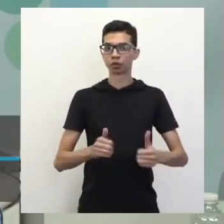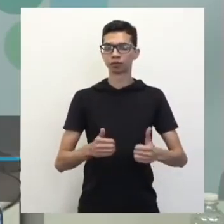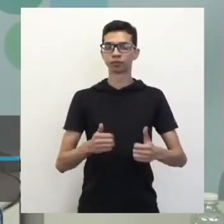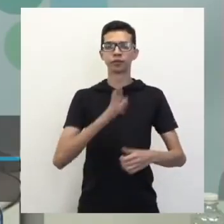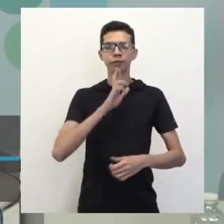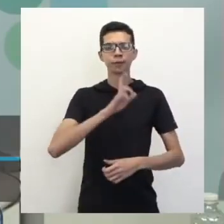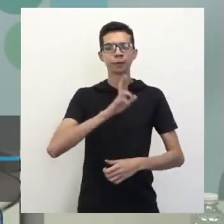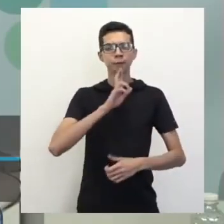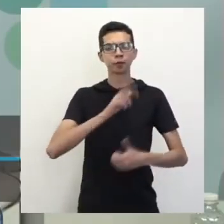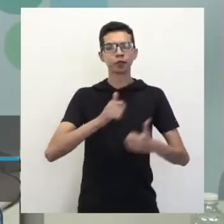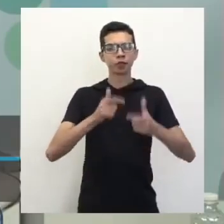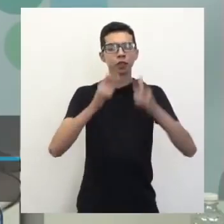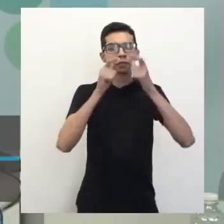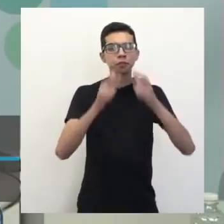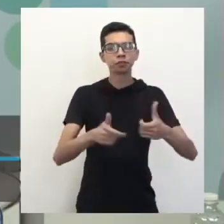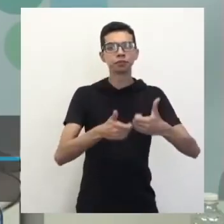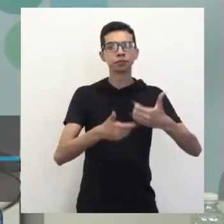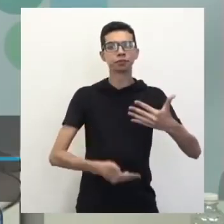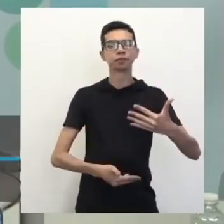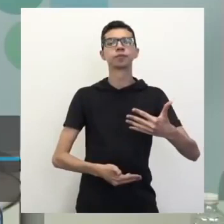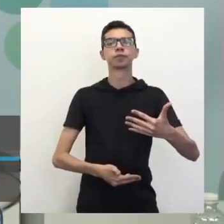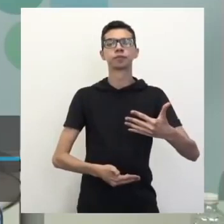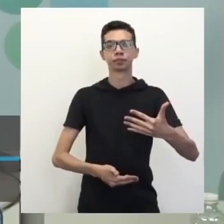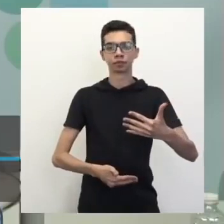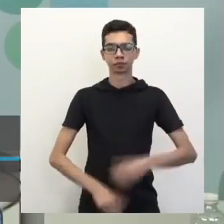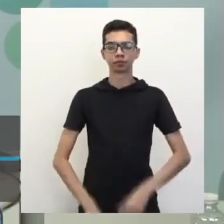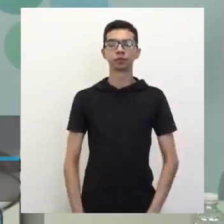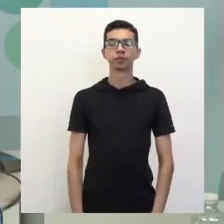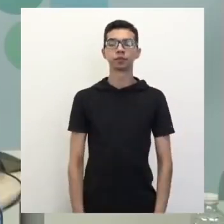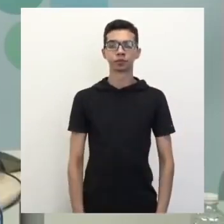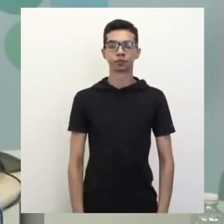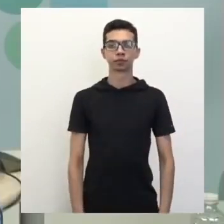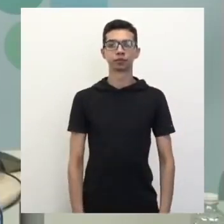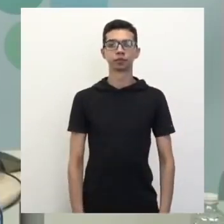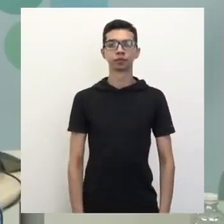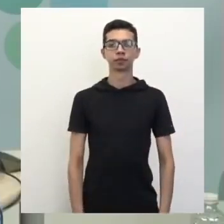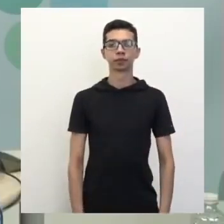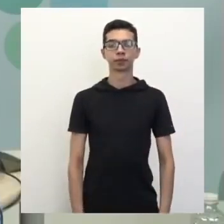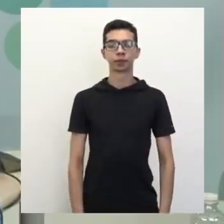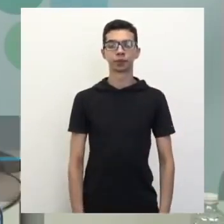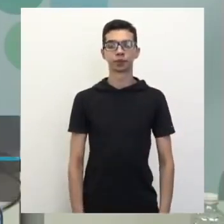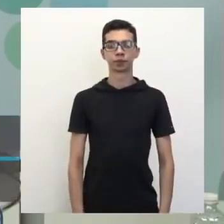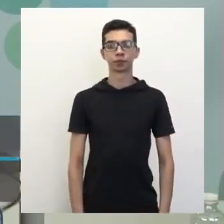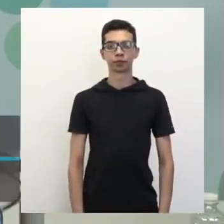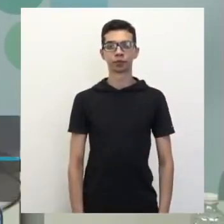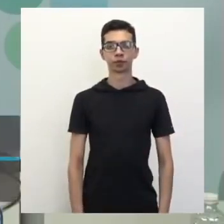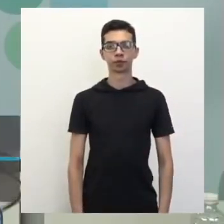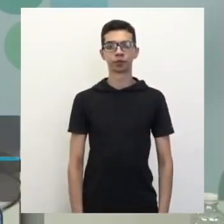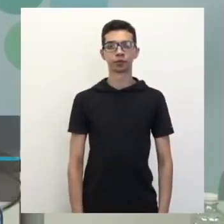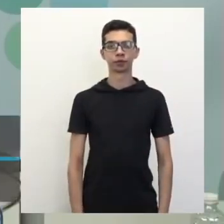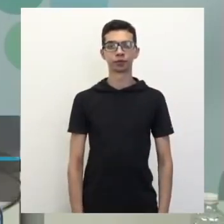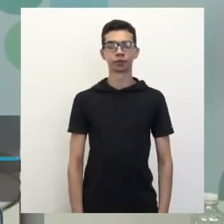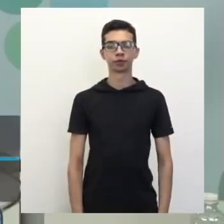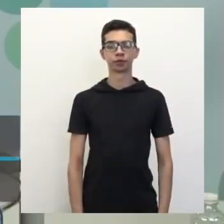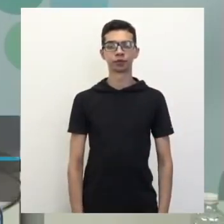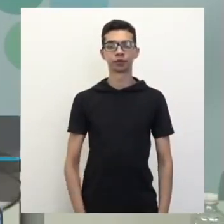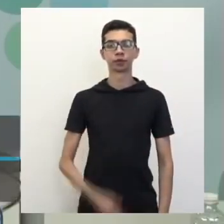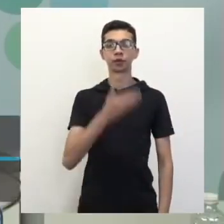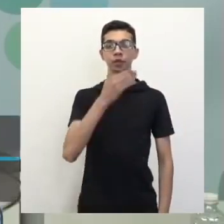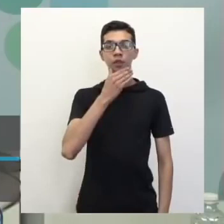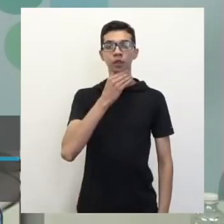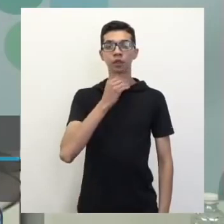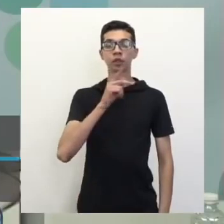aqui interessantíssimas, tá? Olha só. Aí aqui, o professor